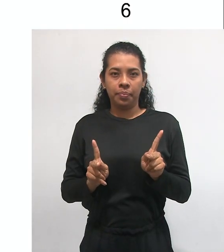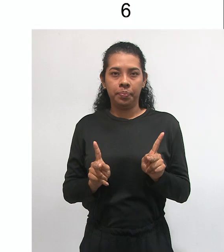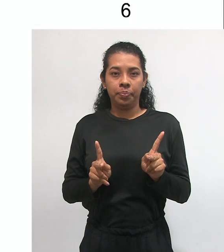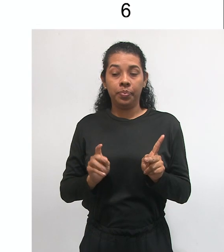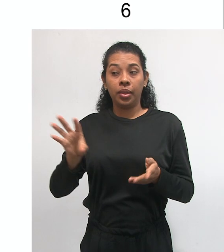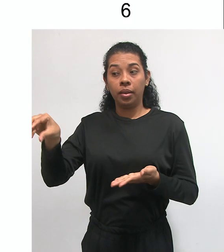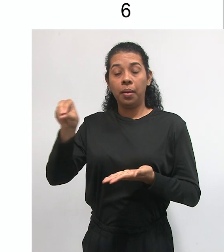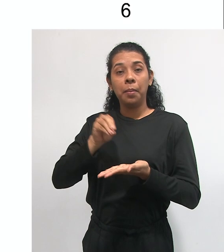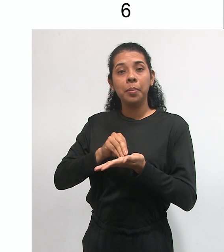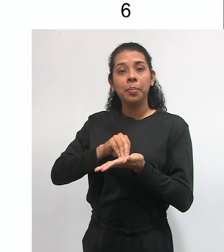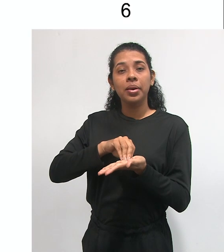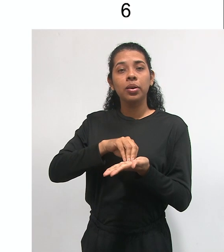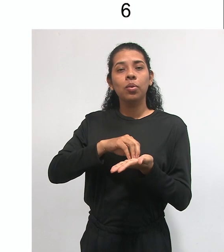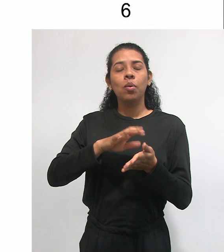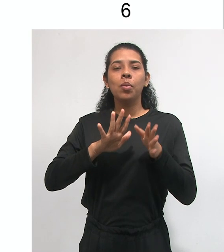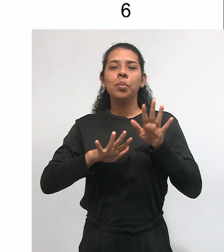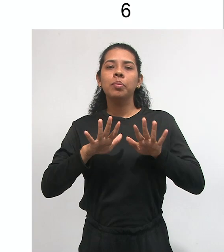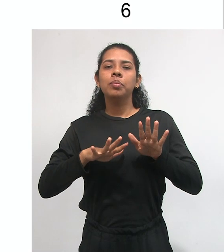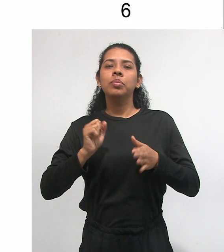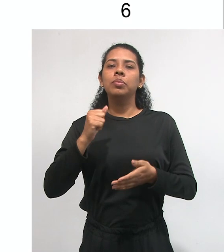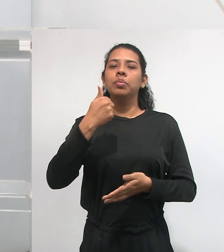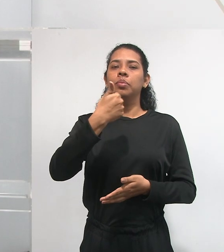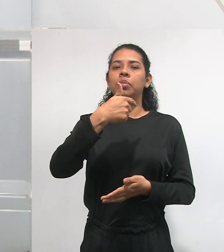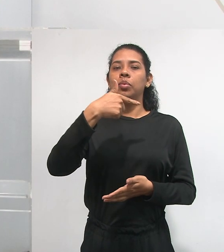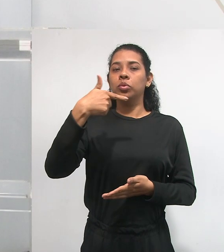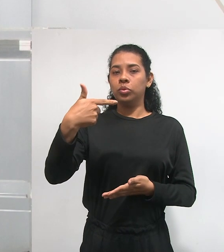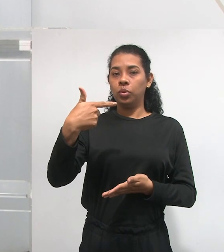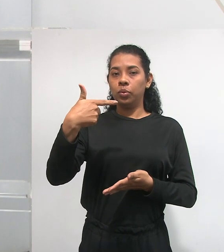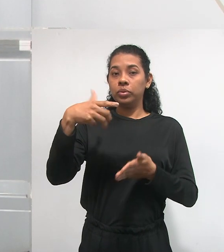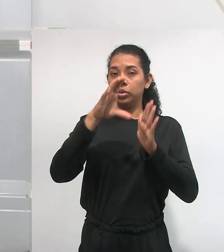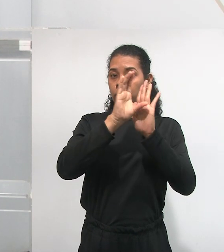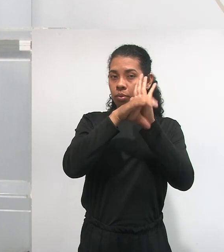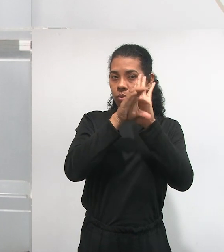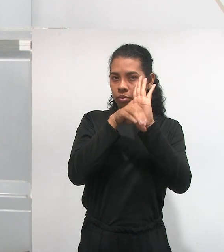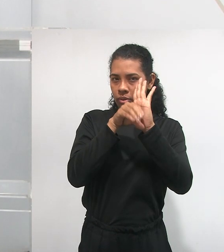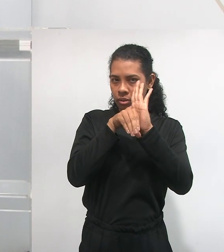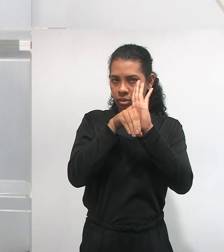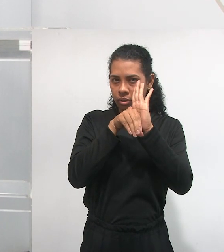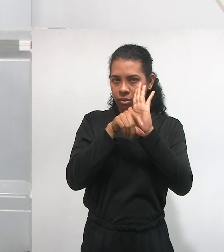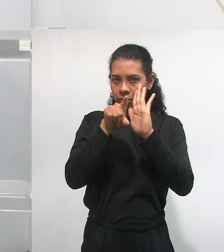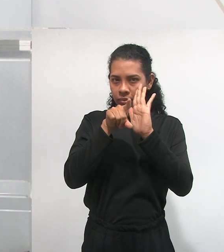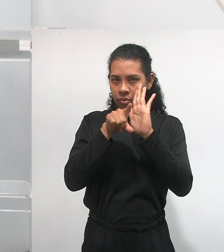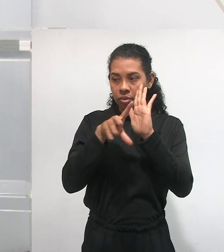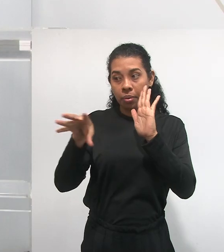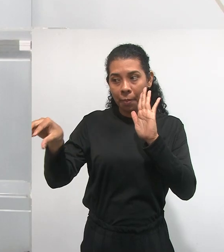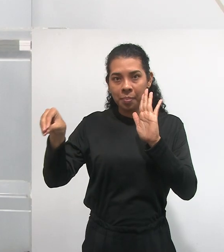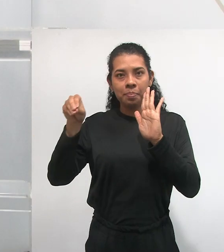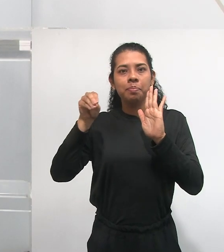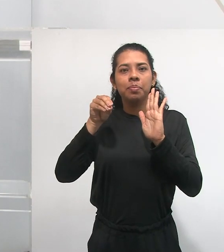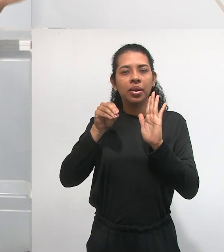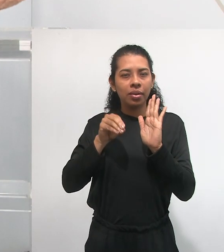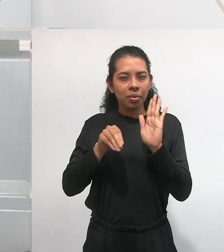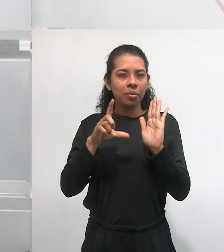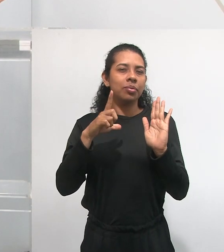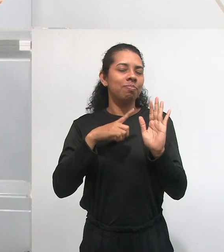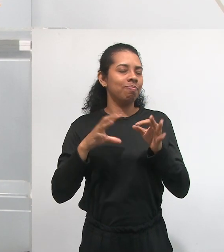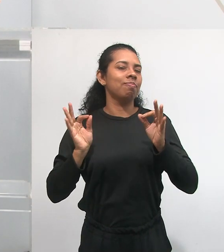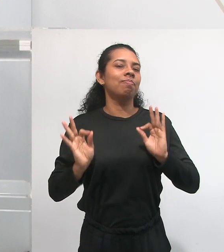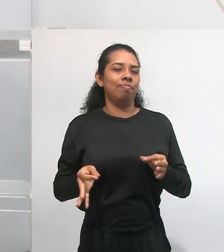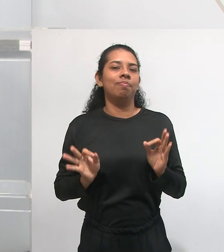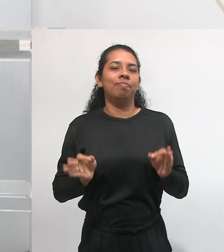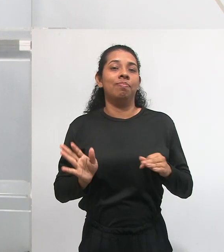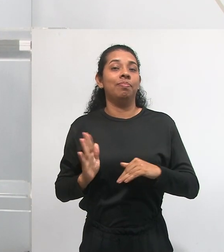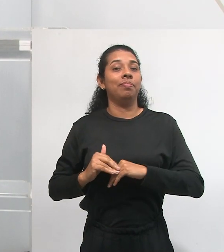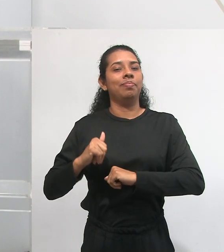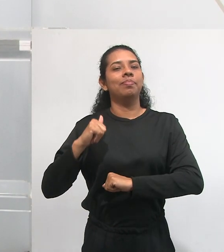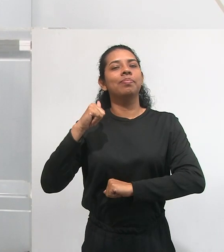conceitos. Então você vai pegar a sua tabelinha de conceitos, que eu tenho certeza que vai ter mais de 12 conceitos